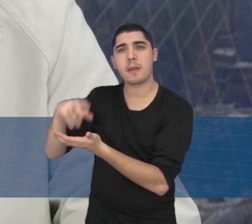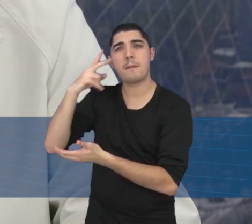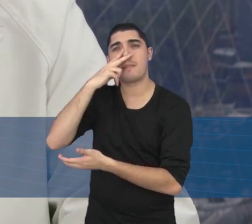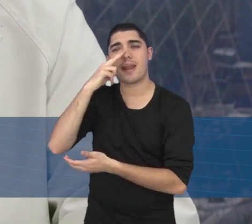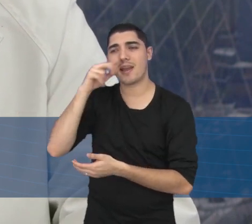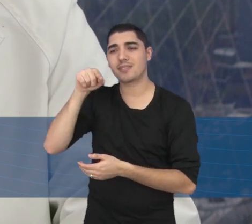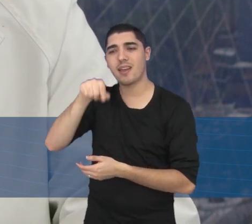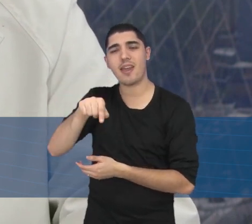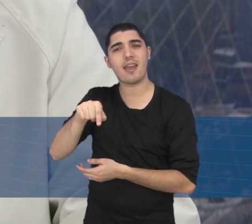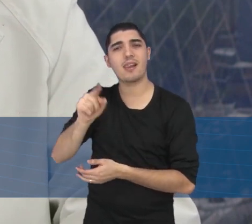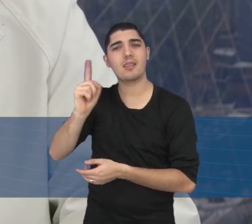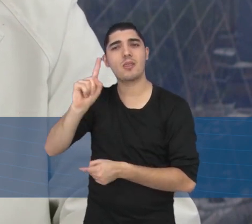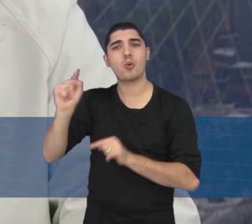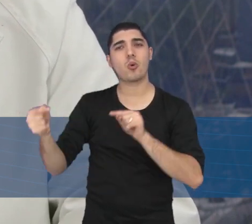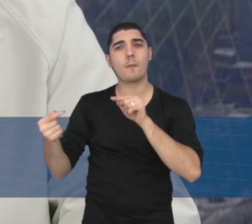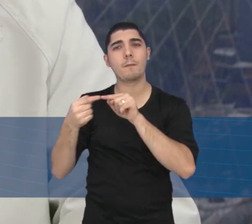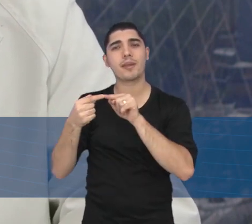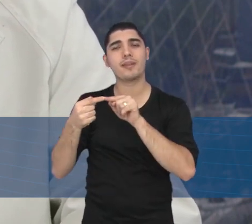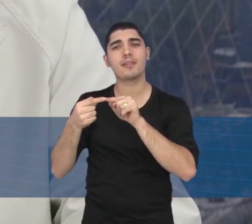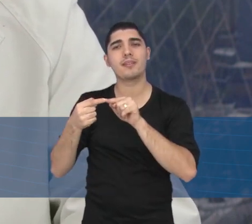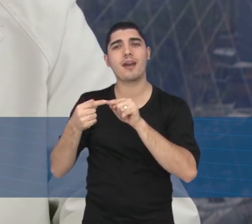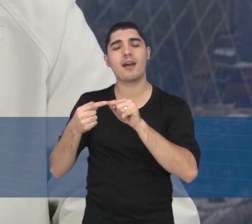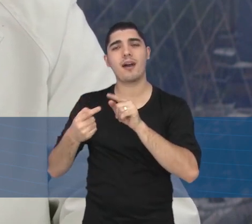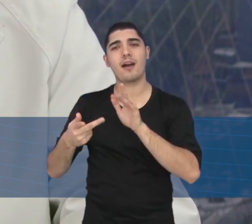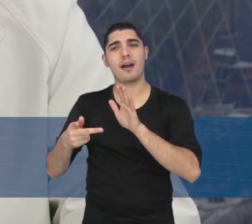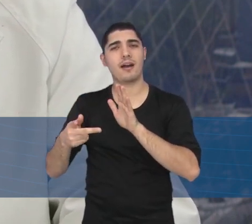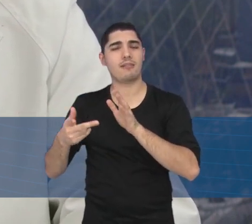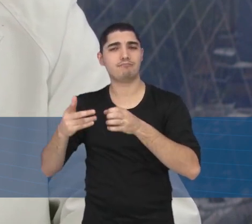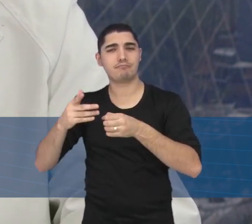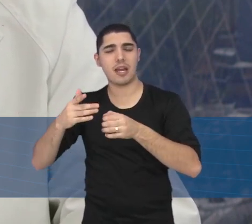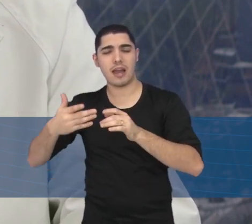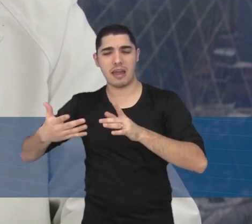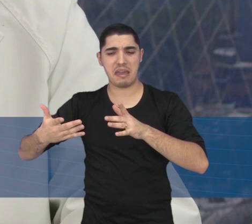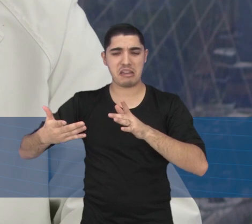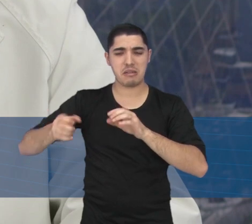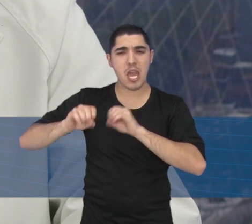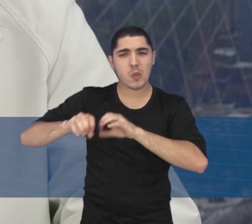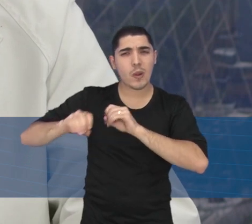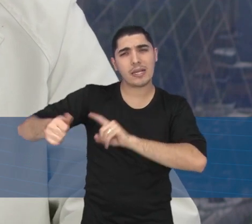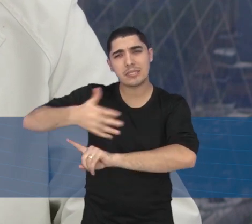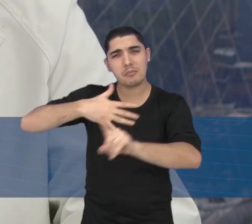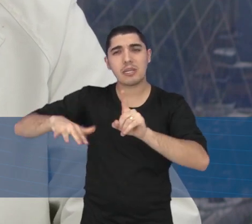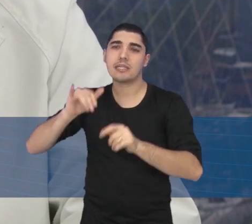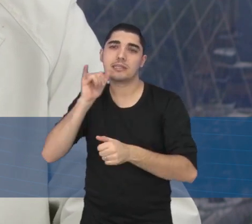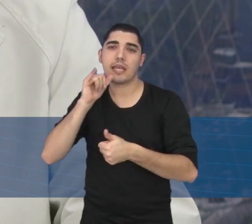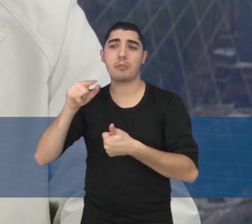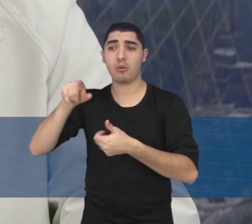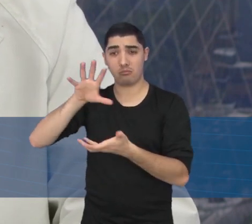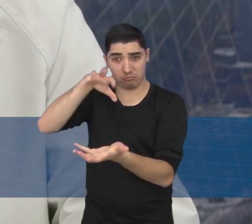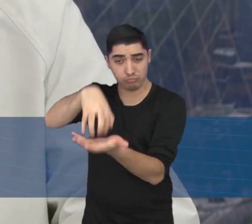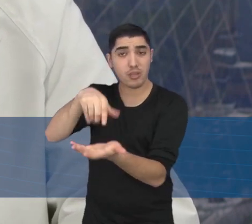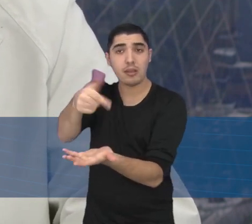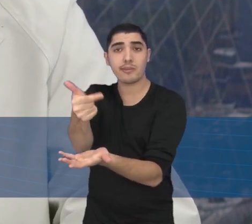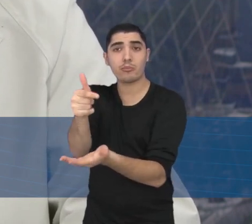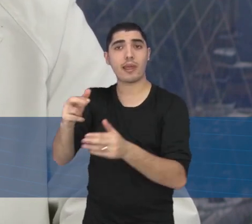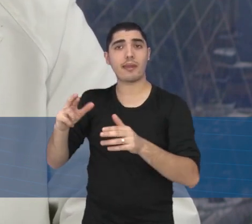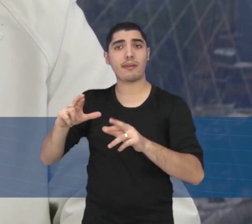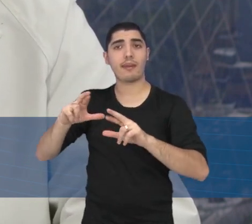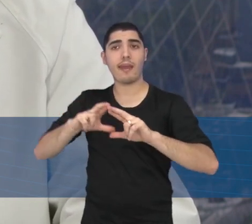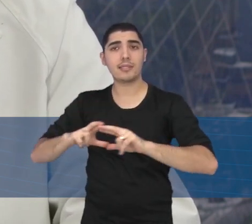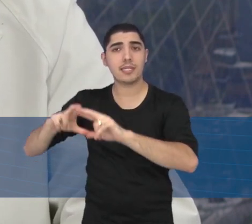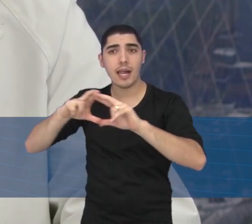educação ambiental, vamos dizer assim, a parte de reciclagem. Então a gente acabou promovendo em todos os pontos da prefeitura, em todos os